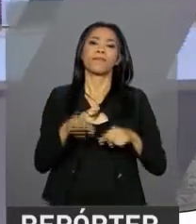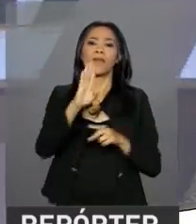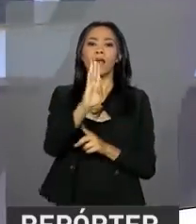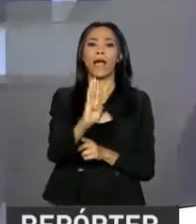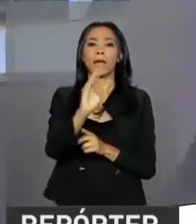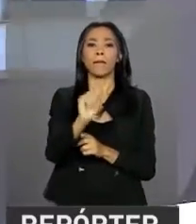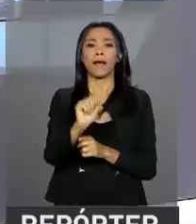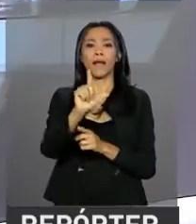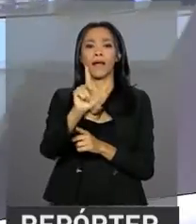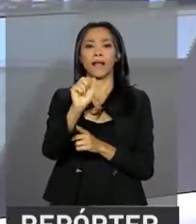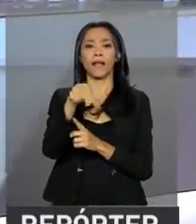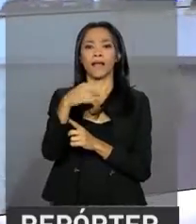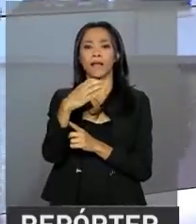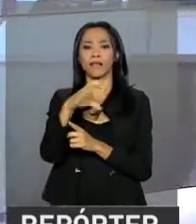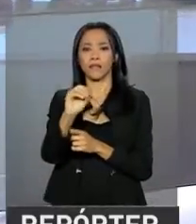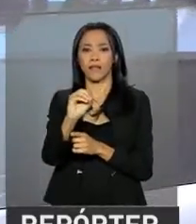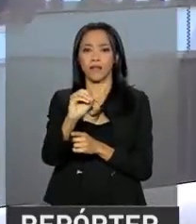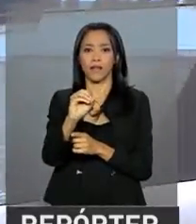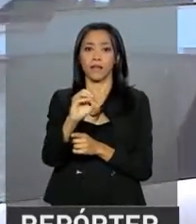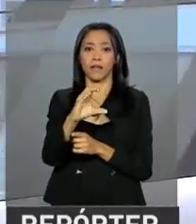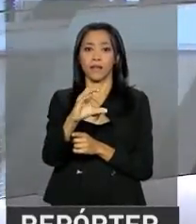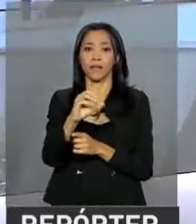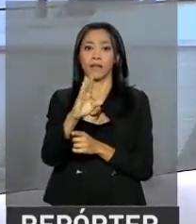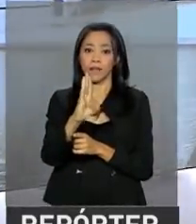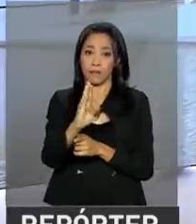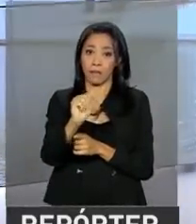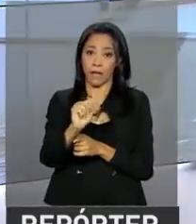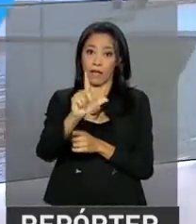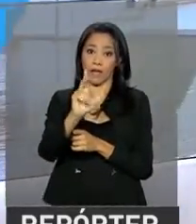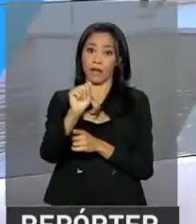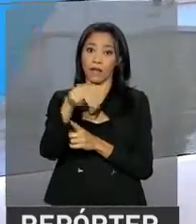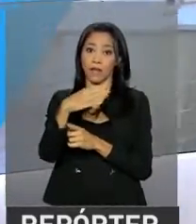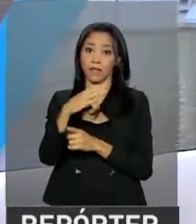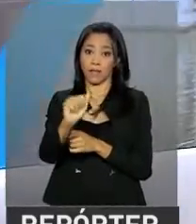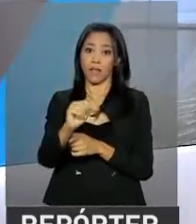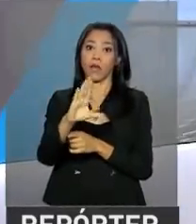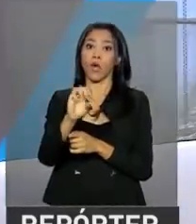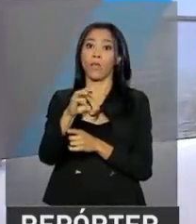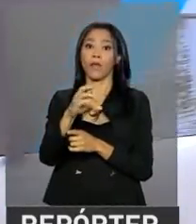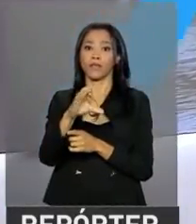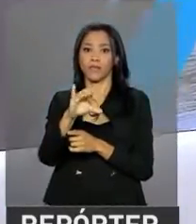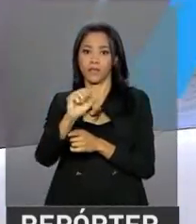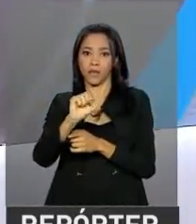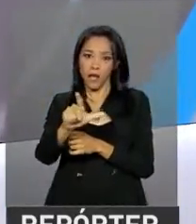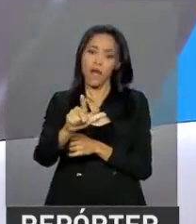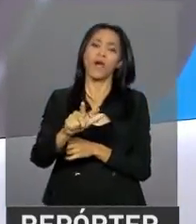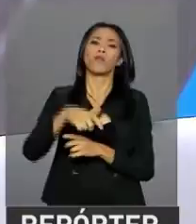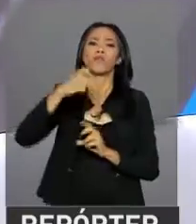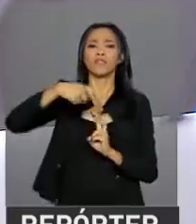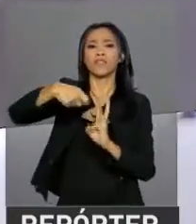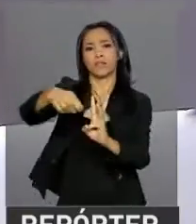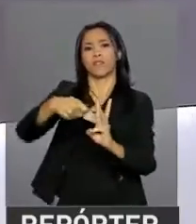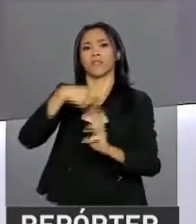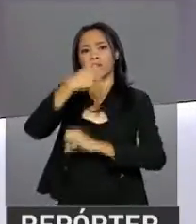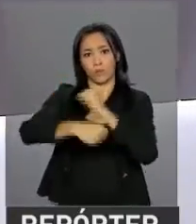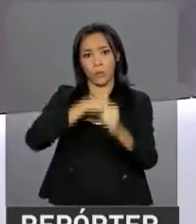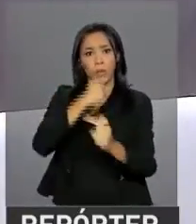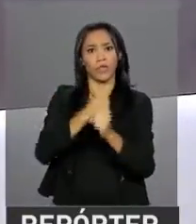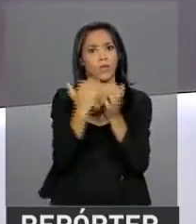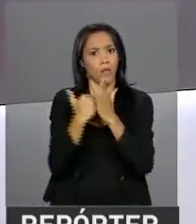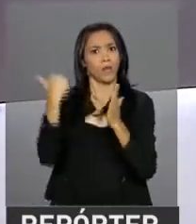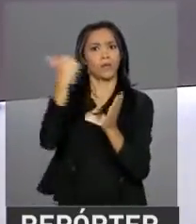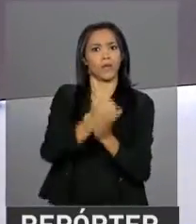registrou a balança comercial brasileira registrou nos três primeiros meses do ano um crescimento de mais de 20%